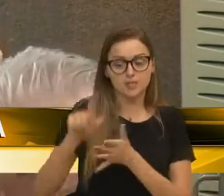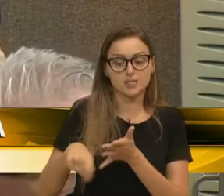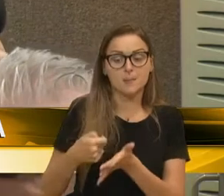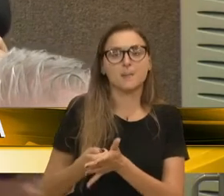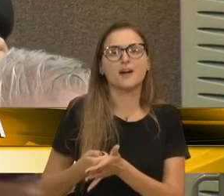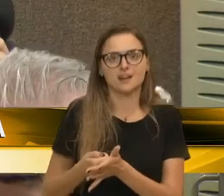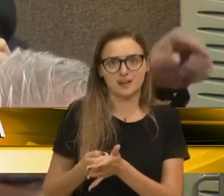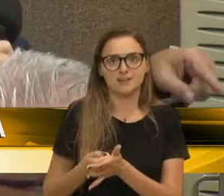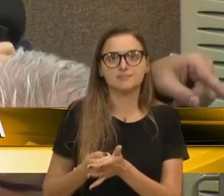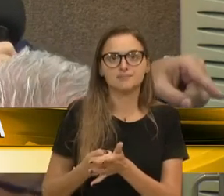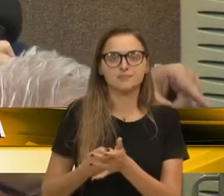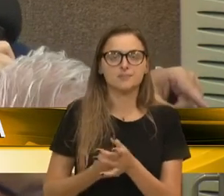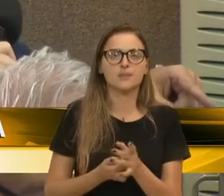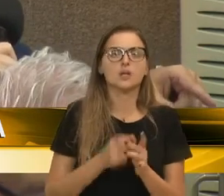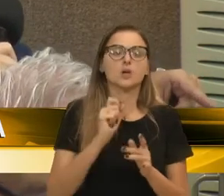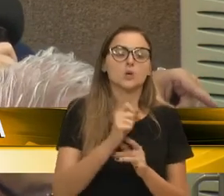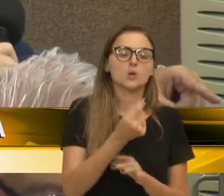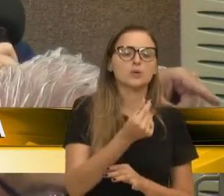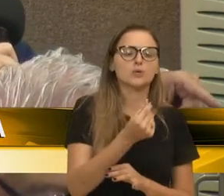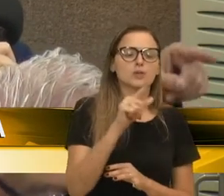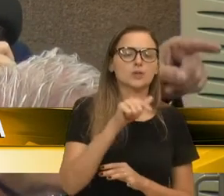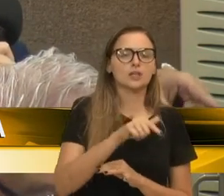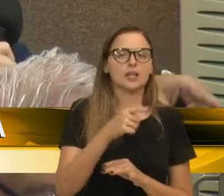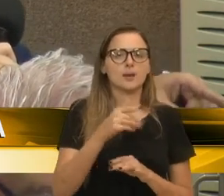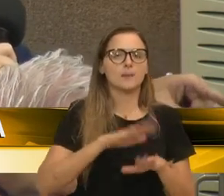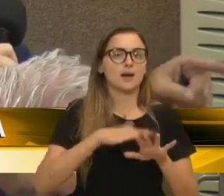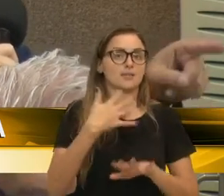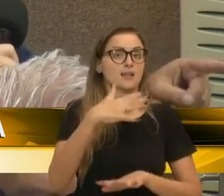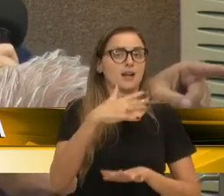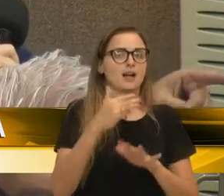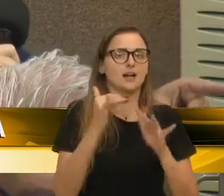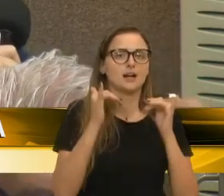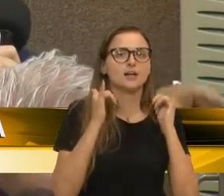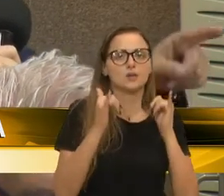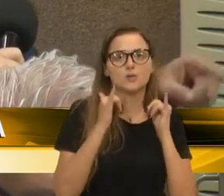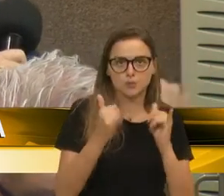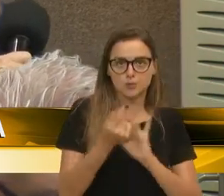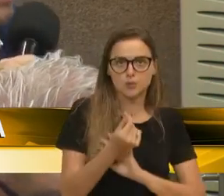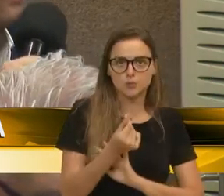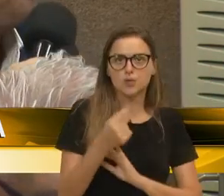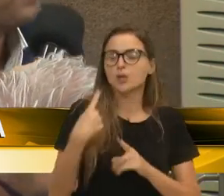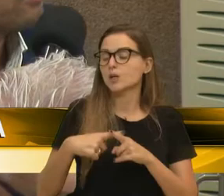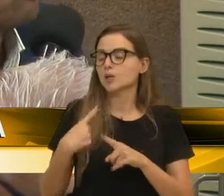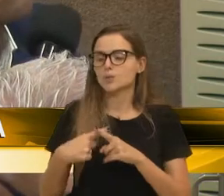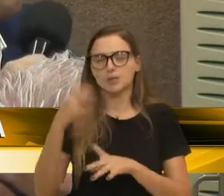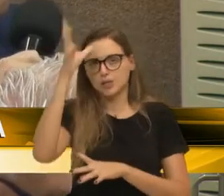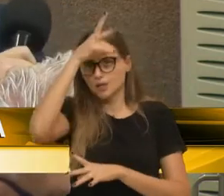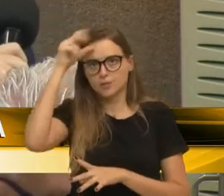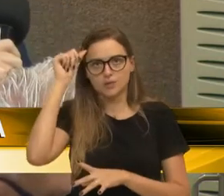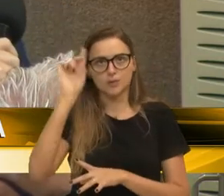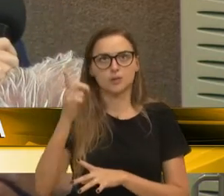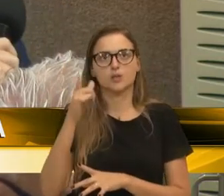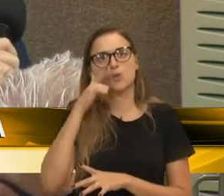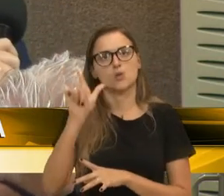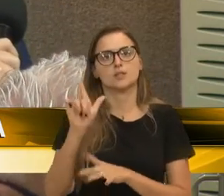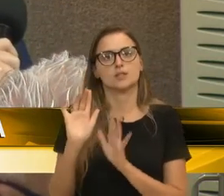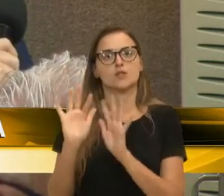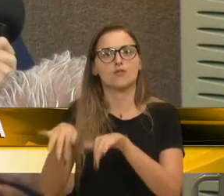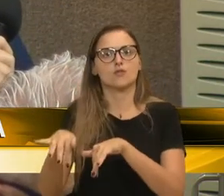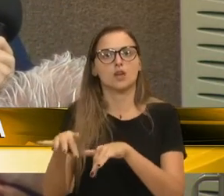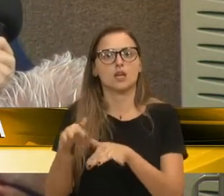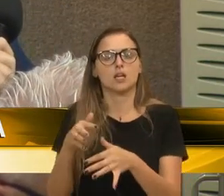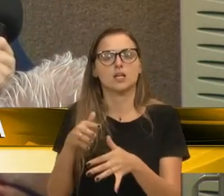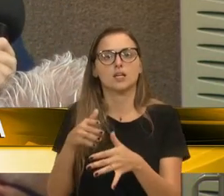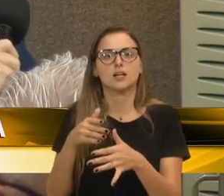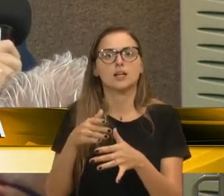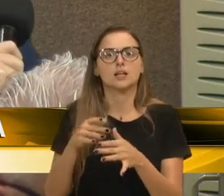Dani Luz, que impactam na passagem é porque o município não teve a capacidade de manter aquela operação contra os bondes. Era